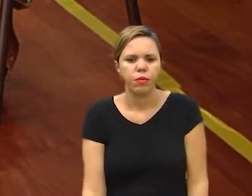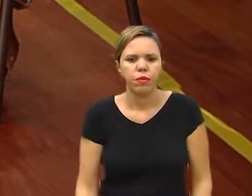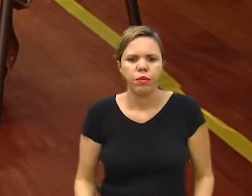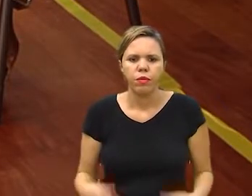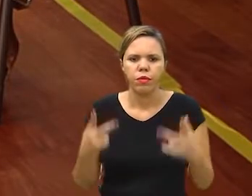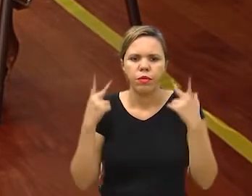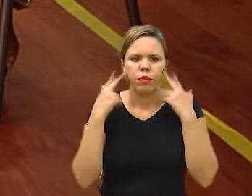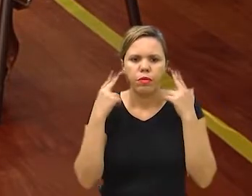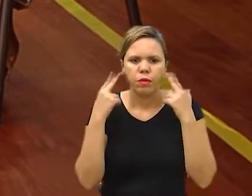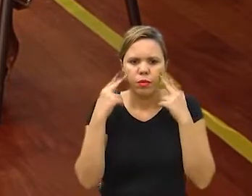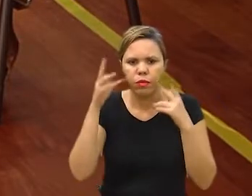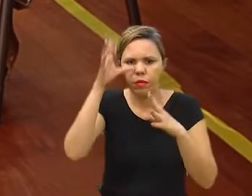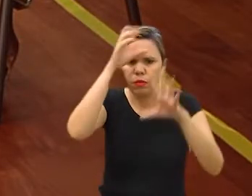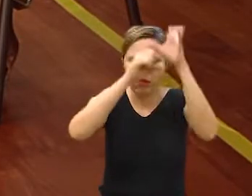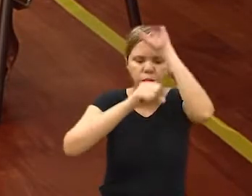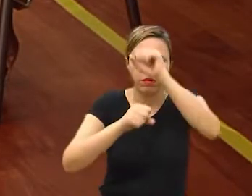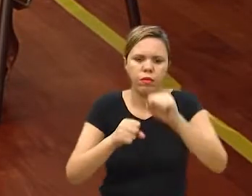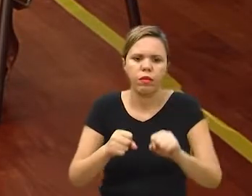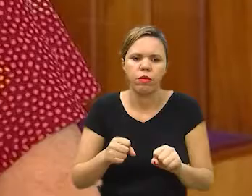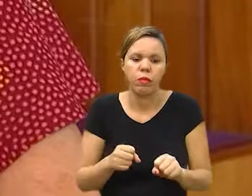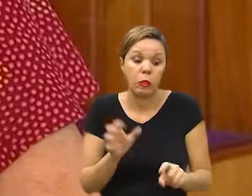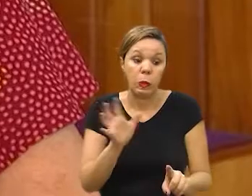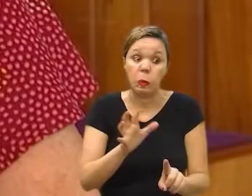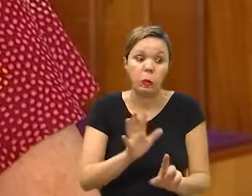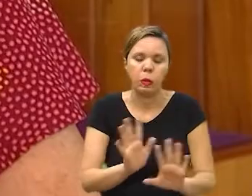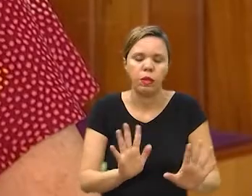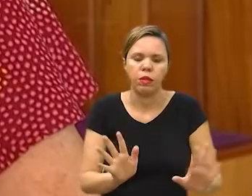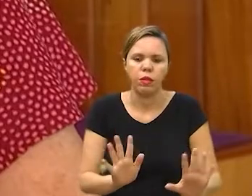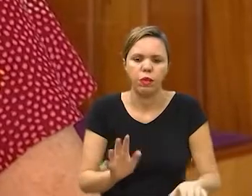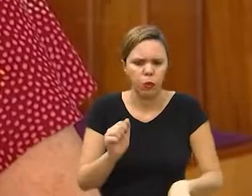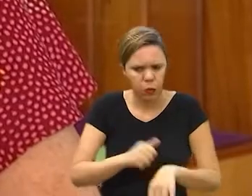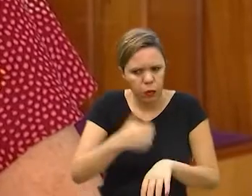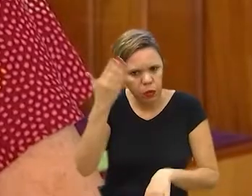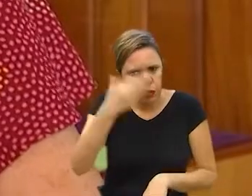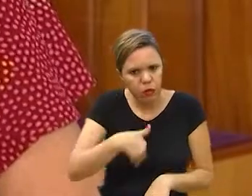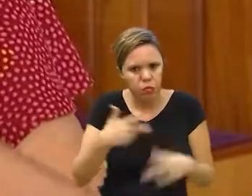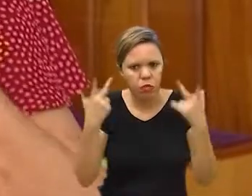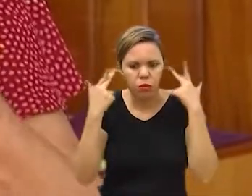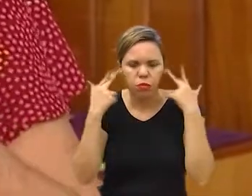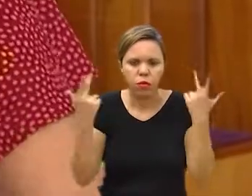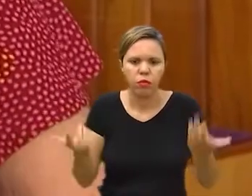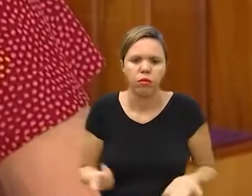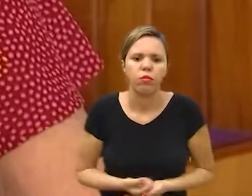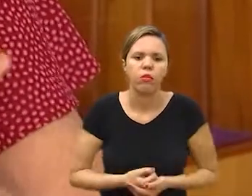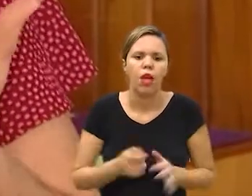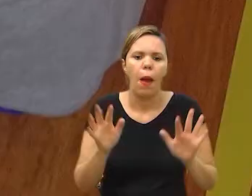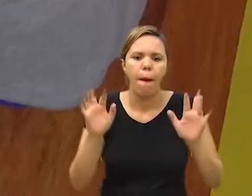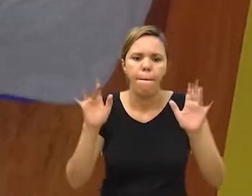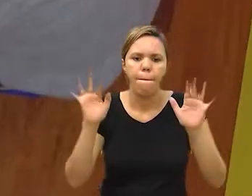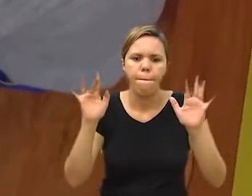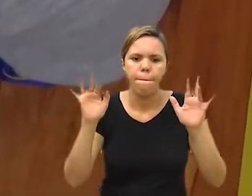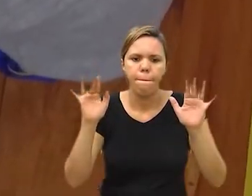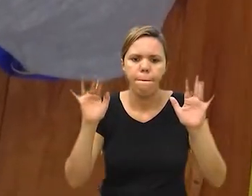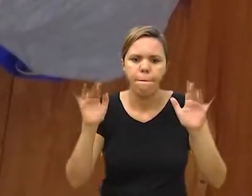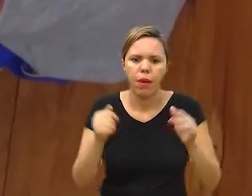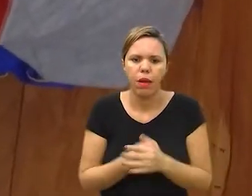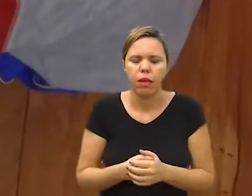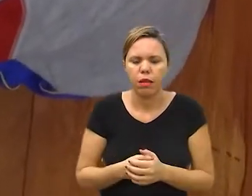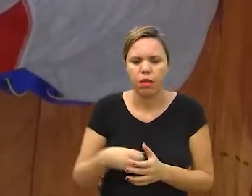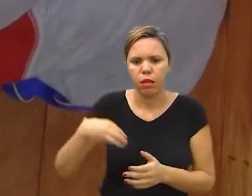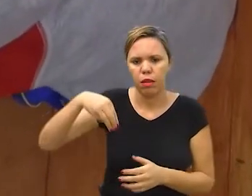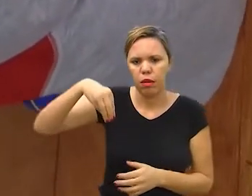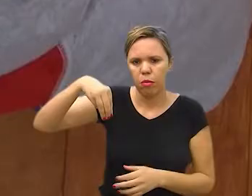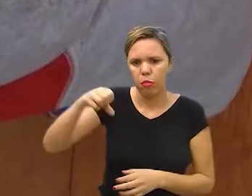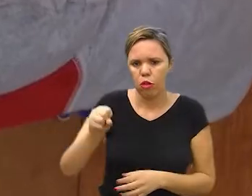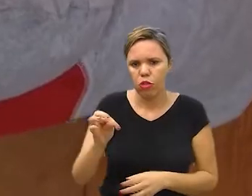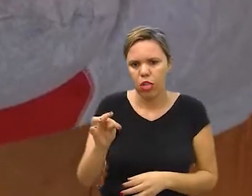natural de se aprender sem ser positiva. Concreto, natural e com a mão, porque Maria Montessori observou